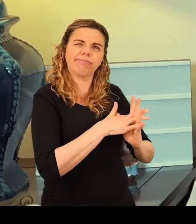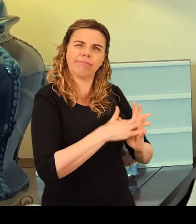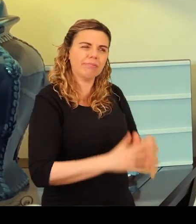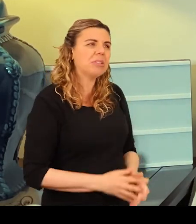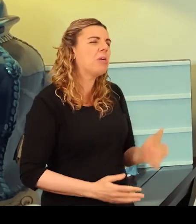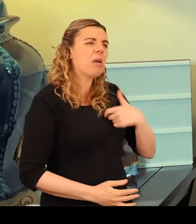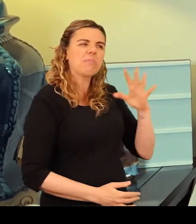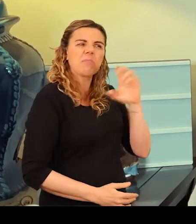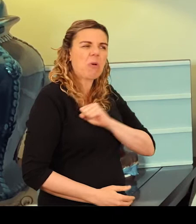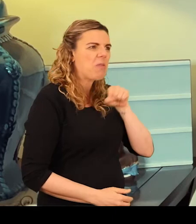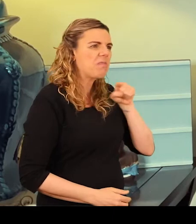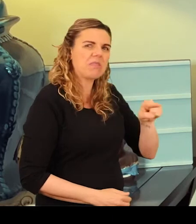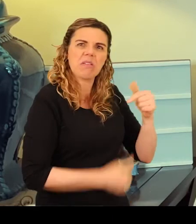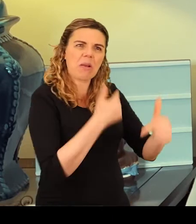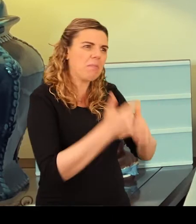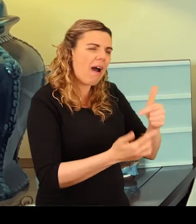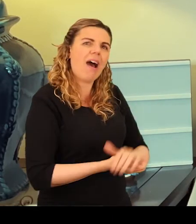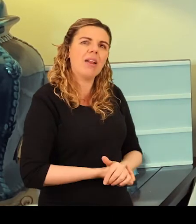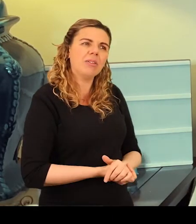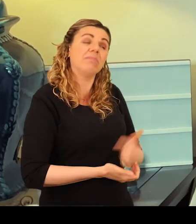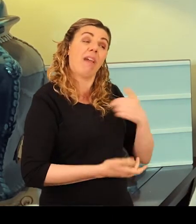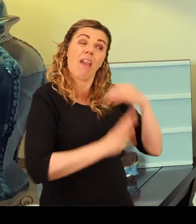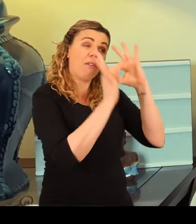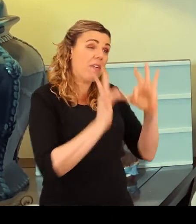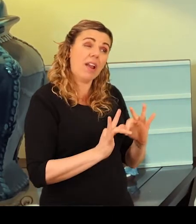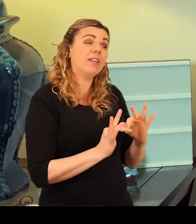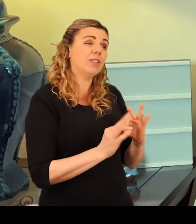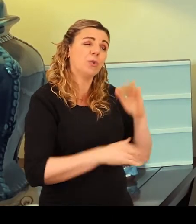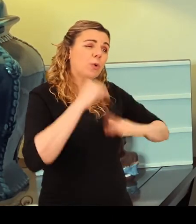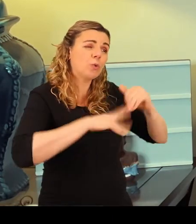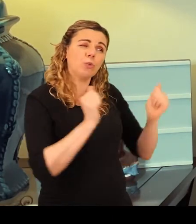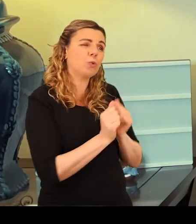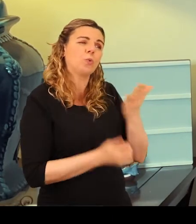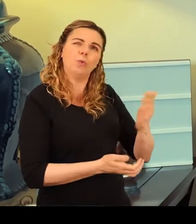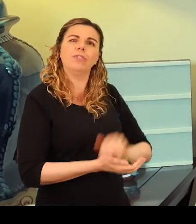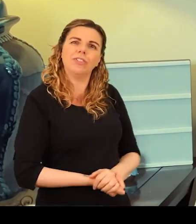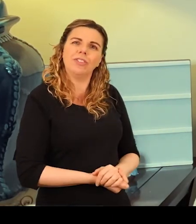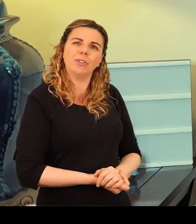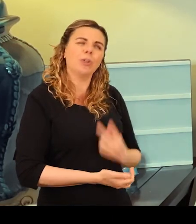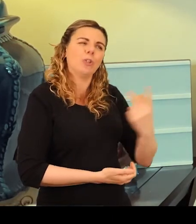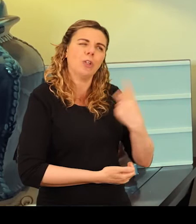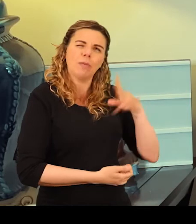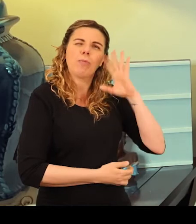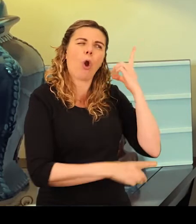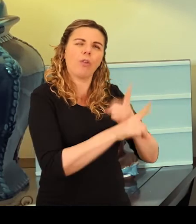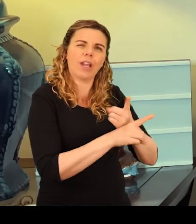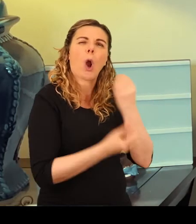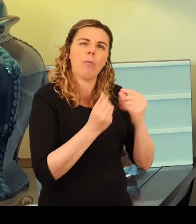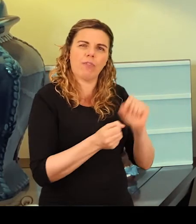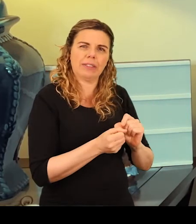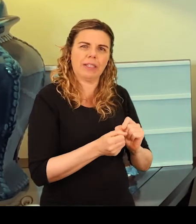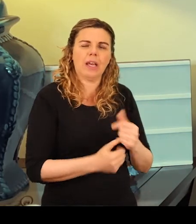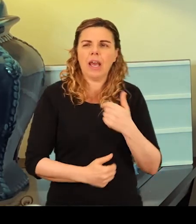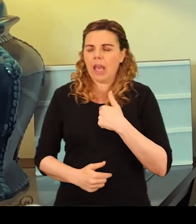profissional. Eu te admiro e eu tô muito feliz de fazer tudo isso com você. Então a gente vai achar uma